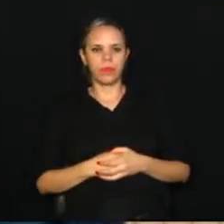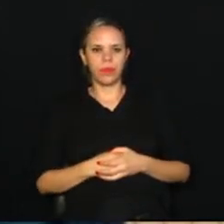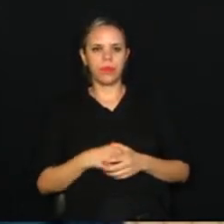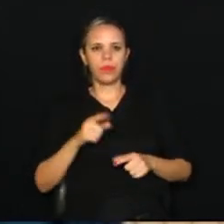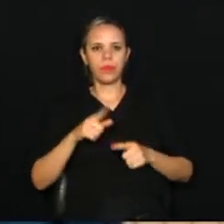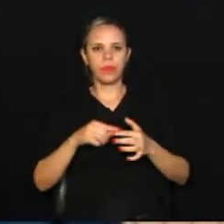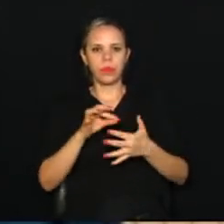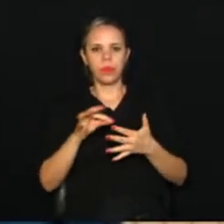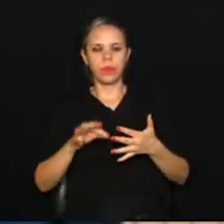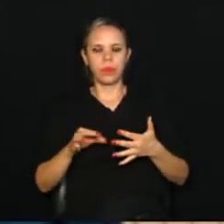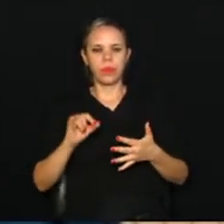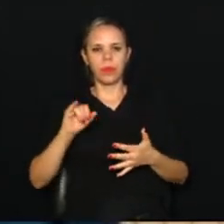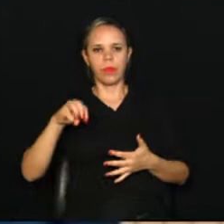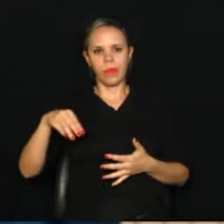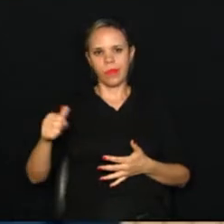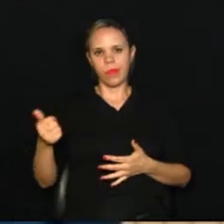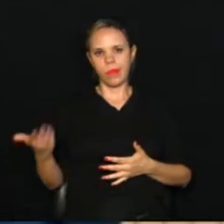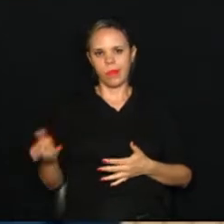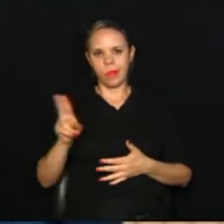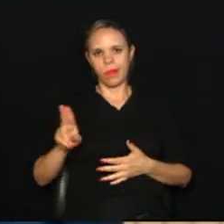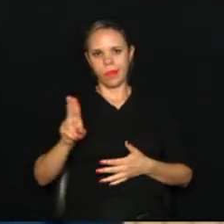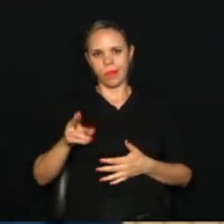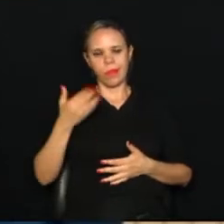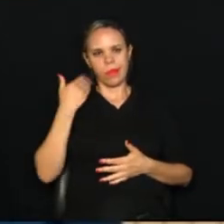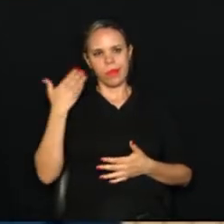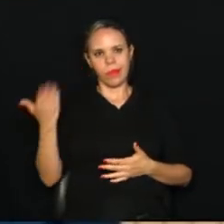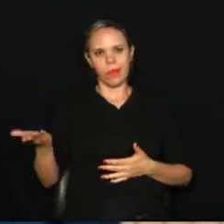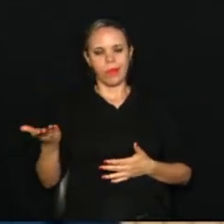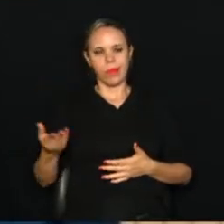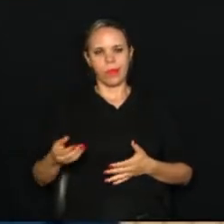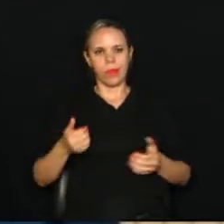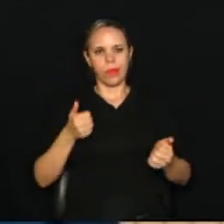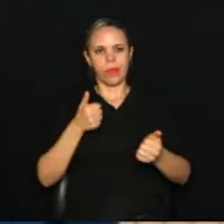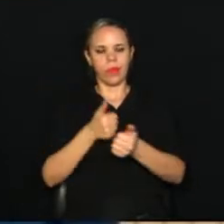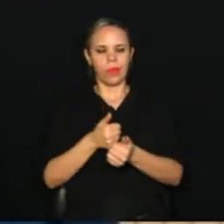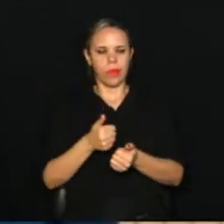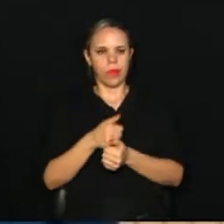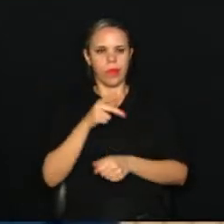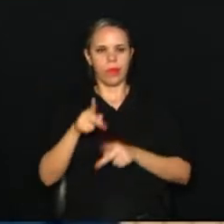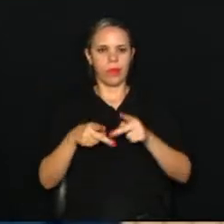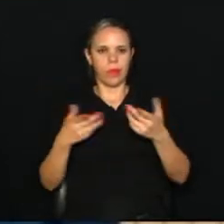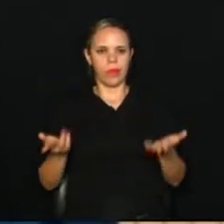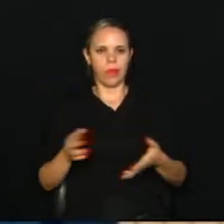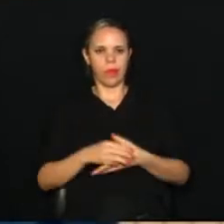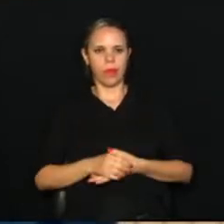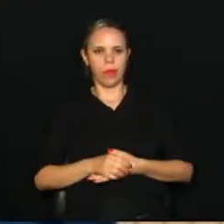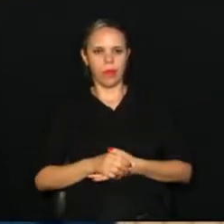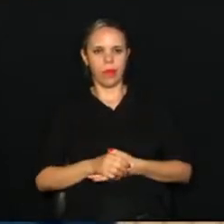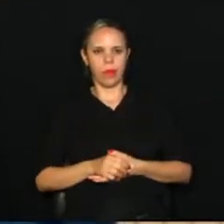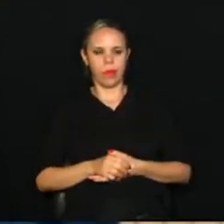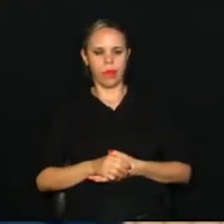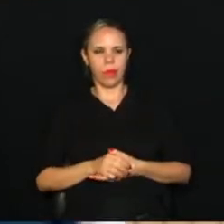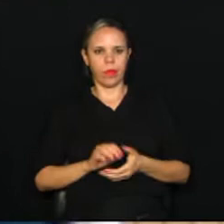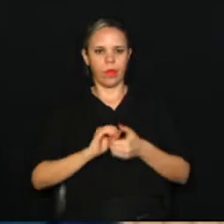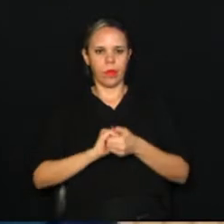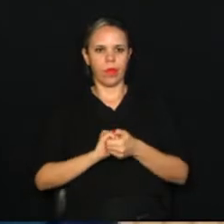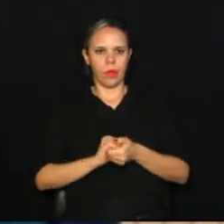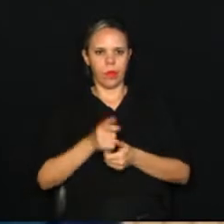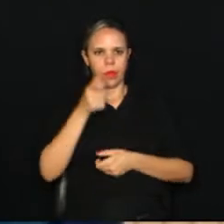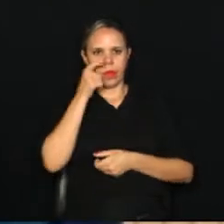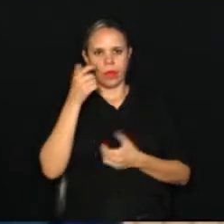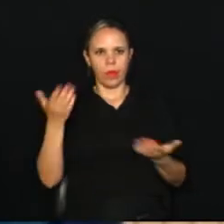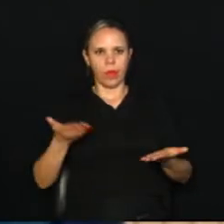instrumentos de que a IMA se utiliza para estar próxima da população. Queria também saudar, estou vendo